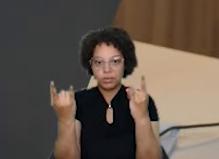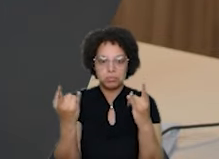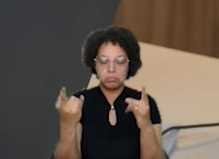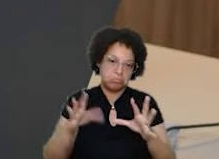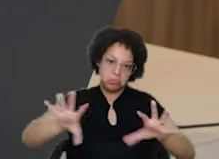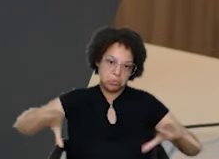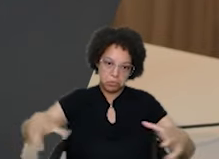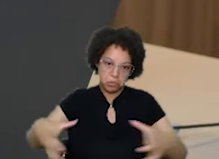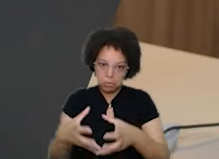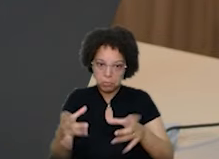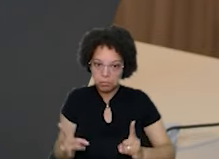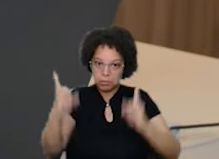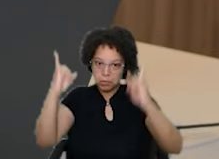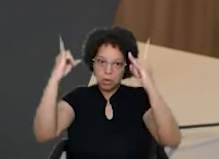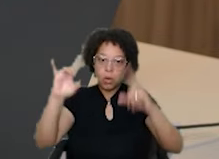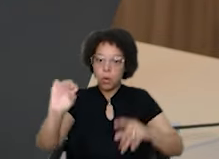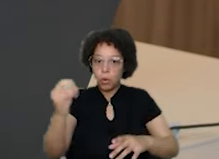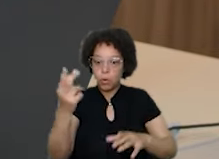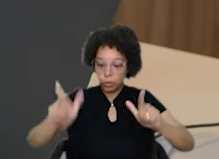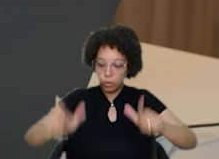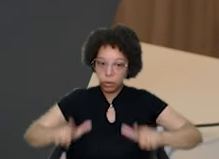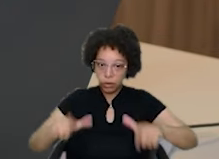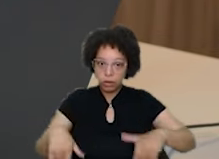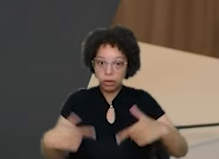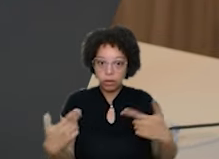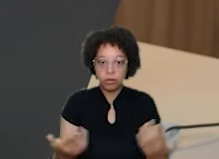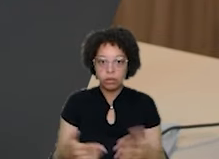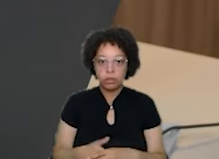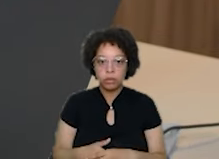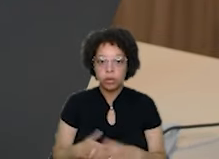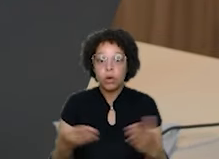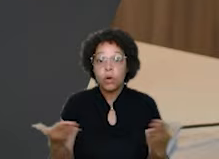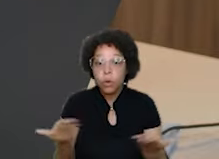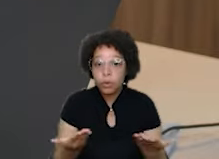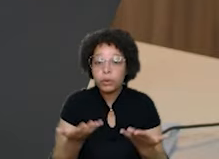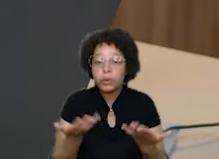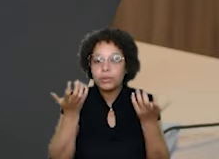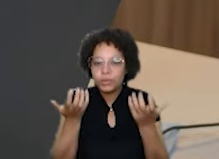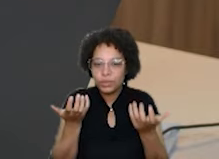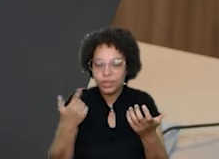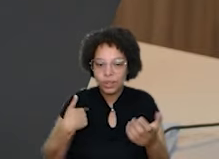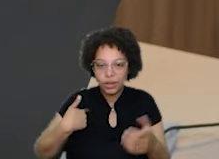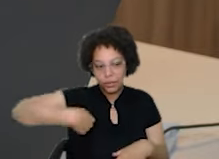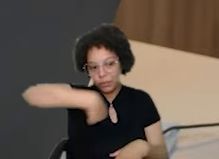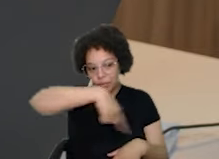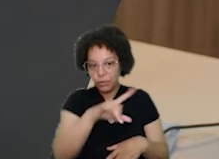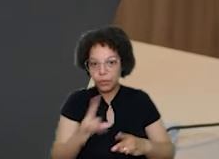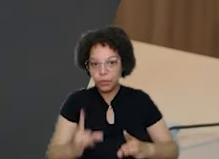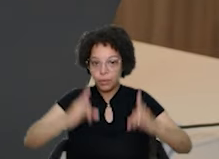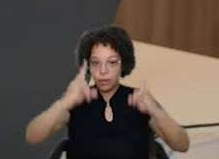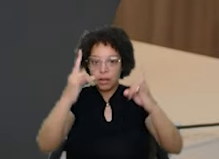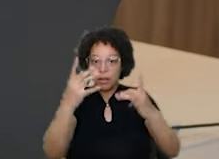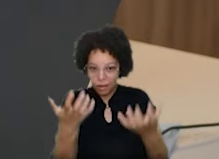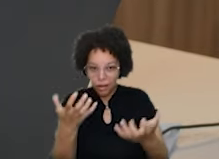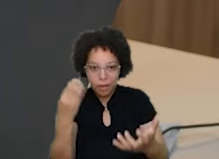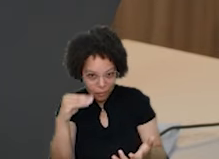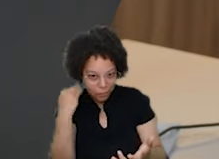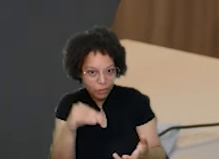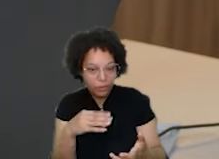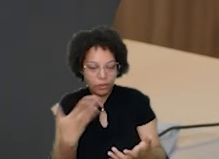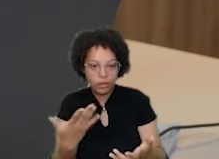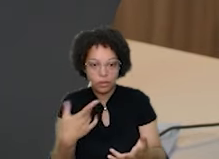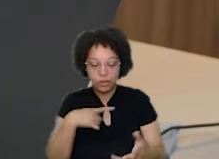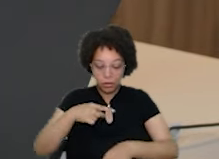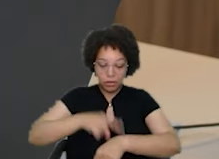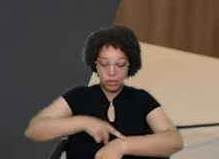tem vários prédios ou no bairro ele fal ó ou sei lá hoje eu vou est no prédio tal você quer aproveitar eu tenho o horário né eu vou fazer